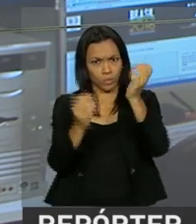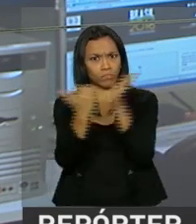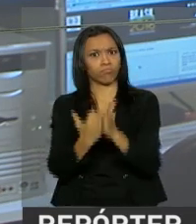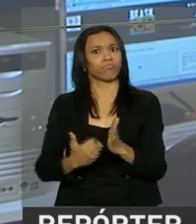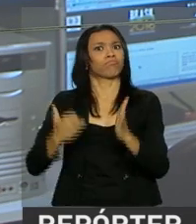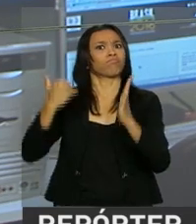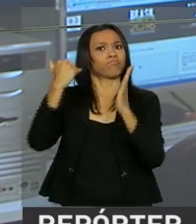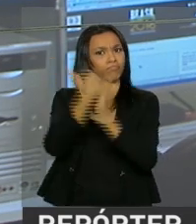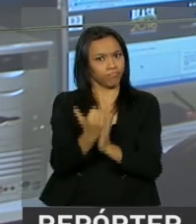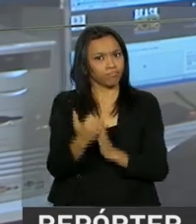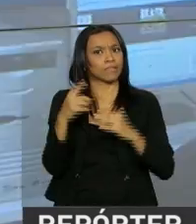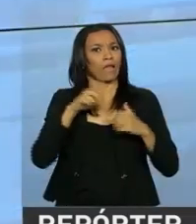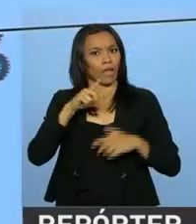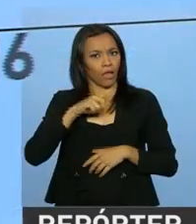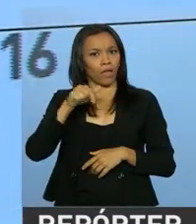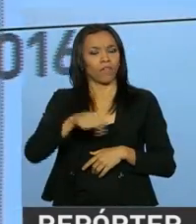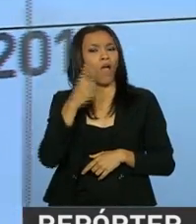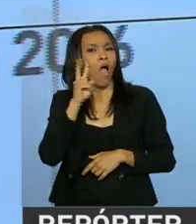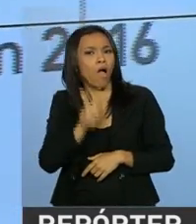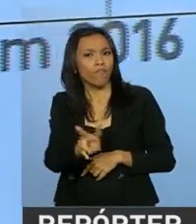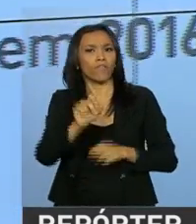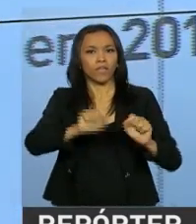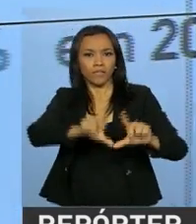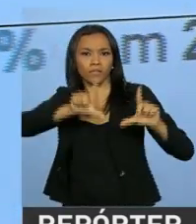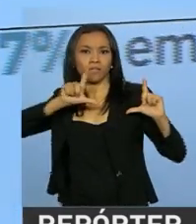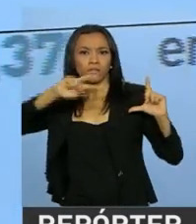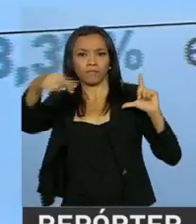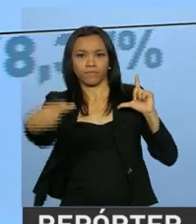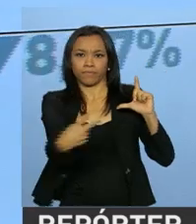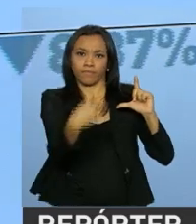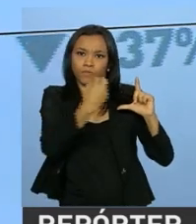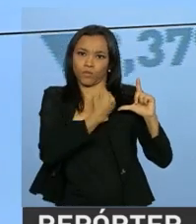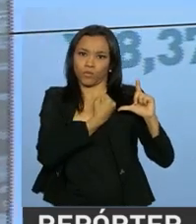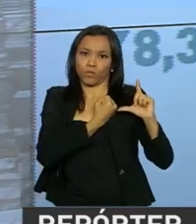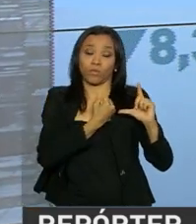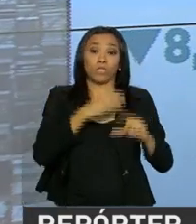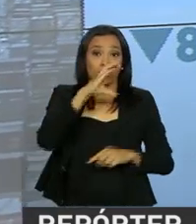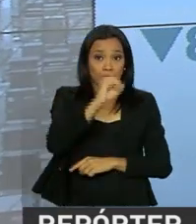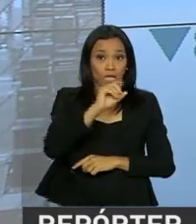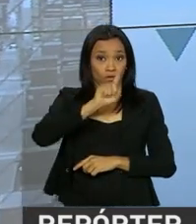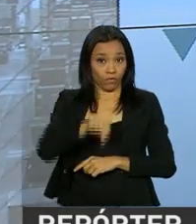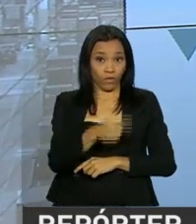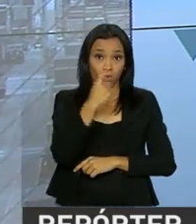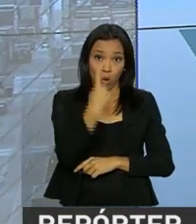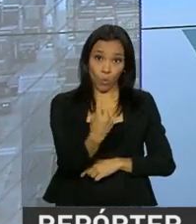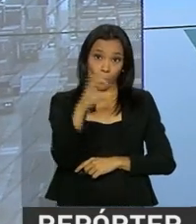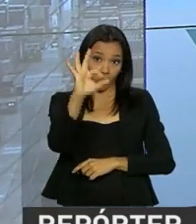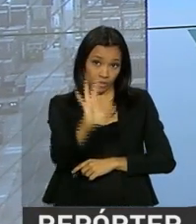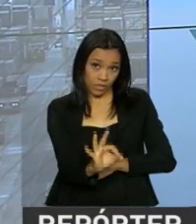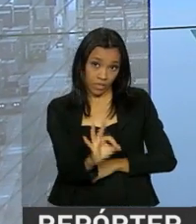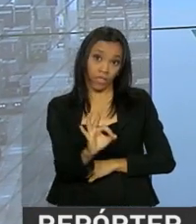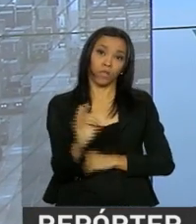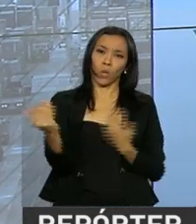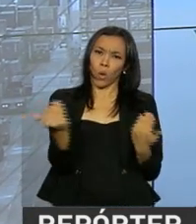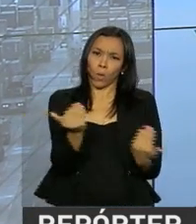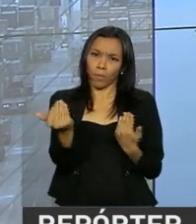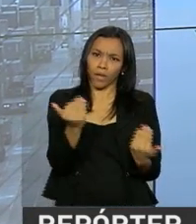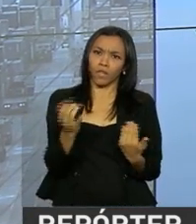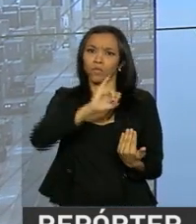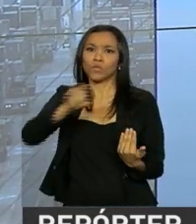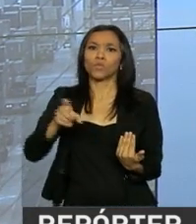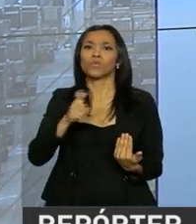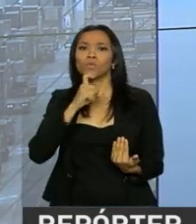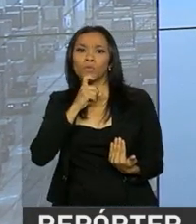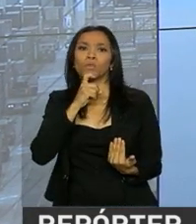registrou ligeira alta. Vamos ver os números aqui no telão? O avanço foi de 0,1% na comparação de